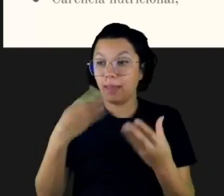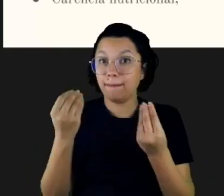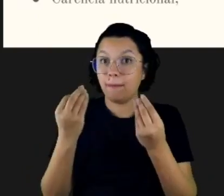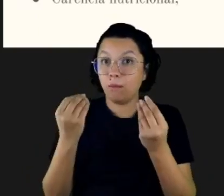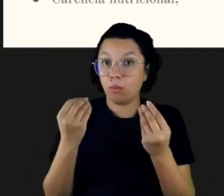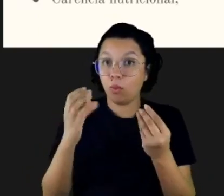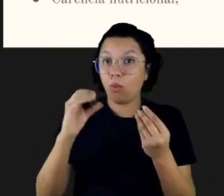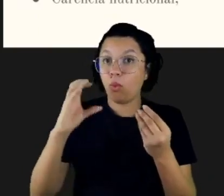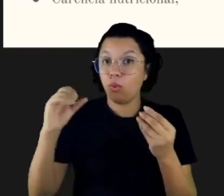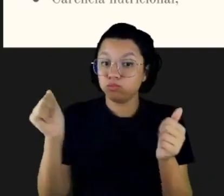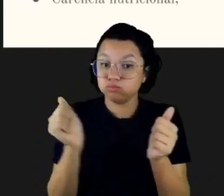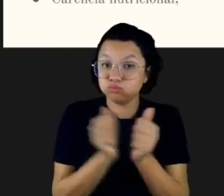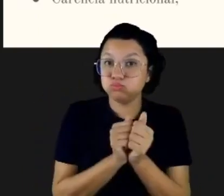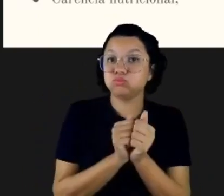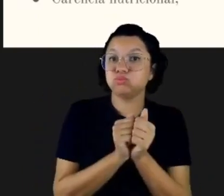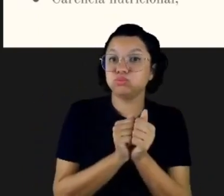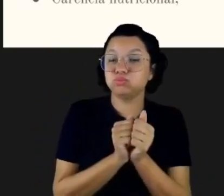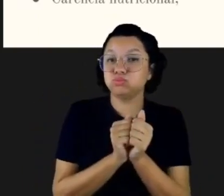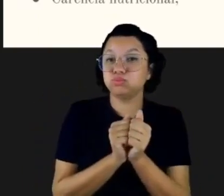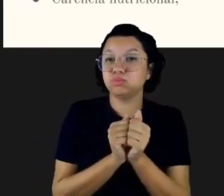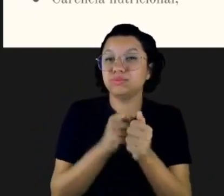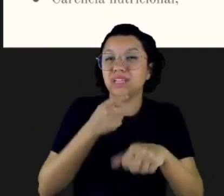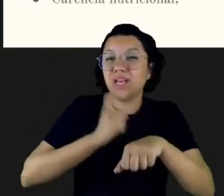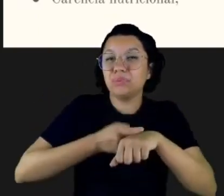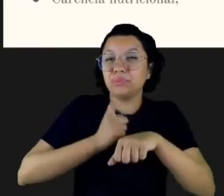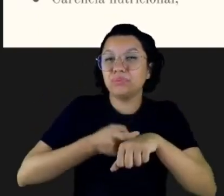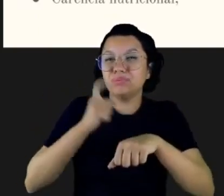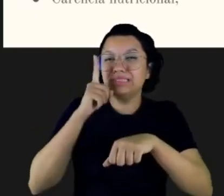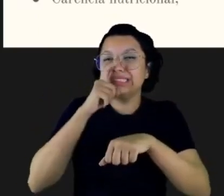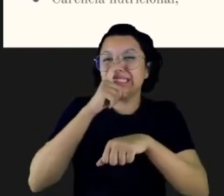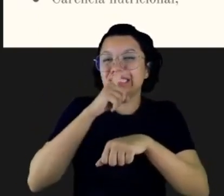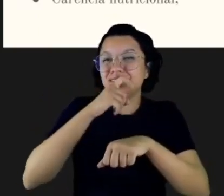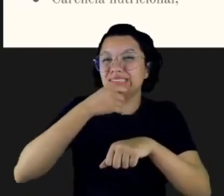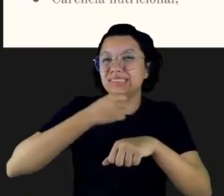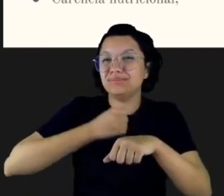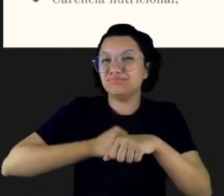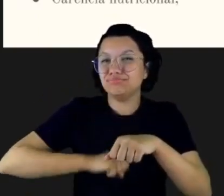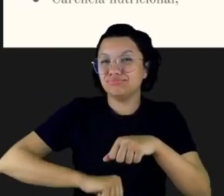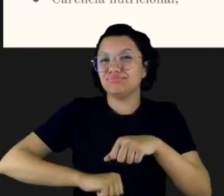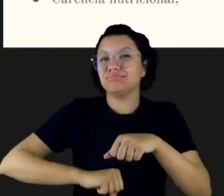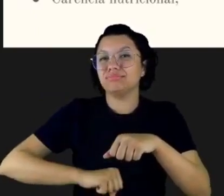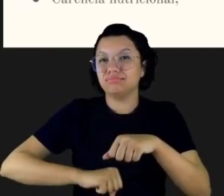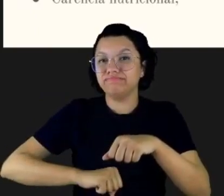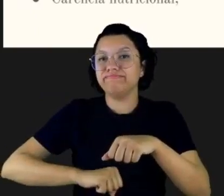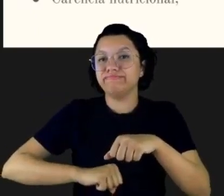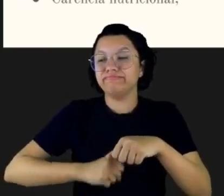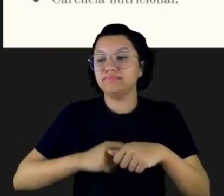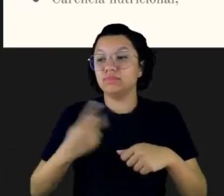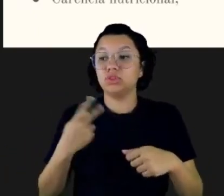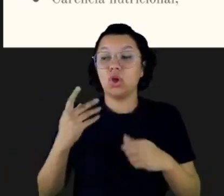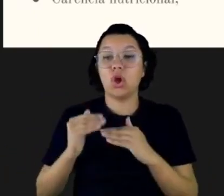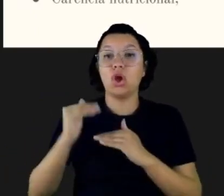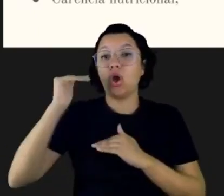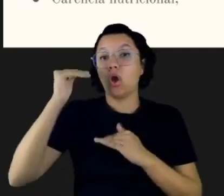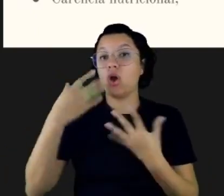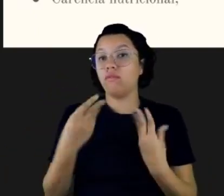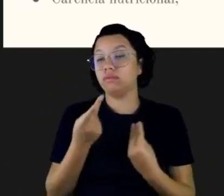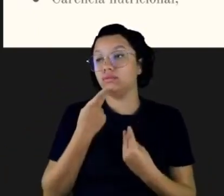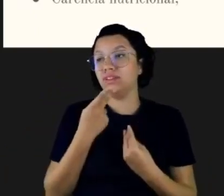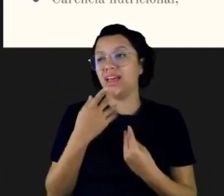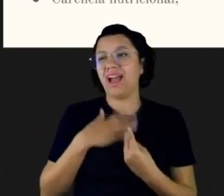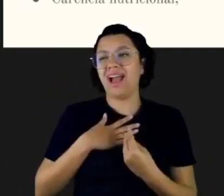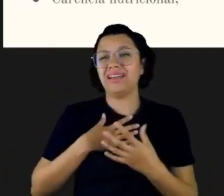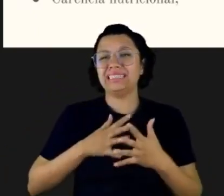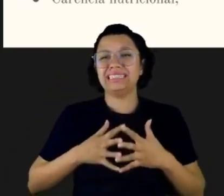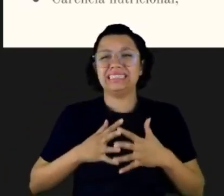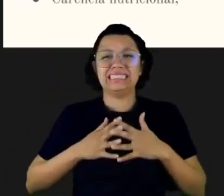ficam petrificadas, difíceis de serem eliminadas. Nós adultos vamos dizer, eu estou com desconforto